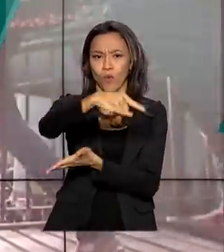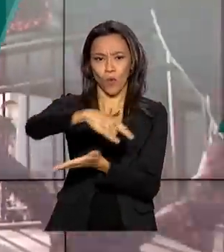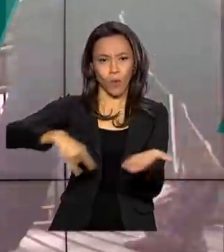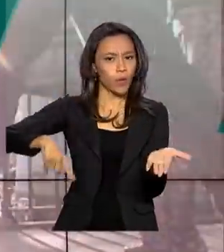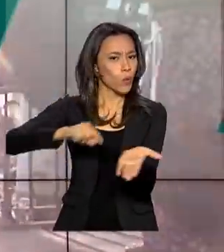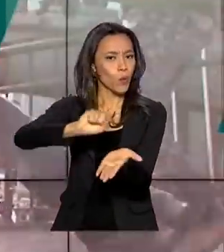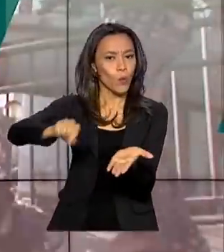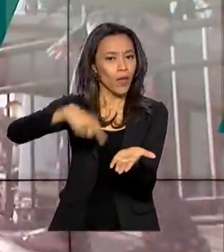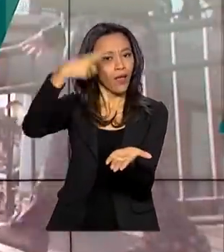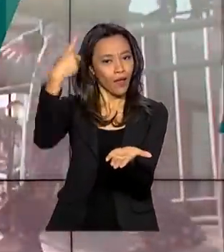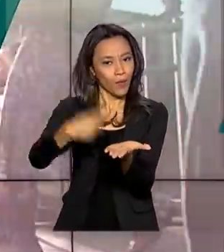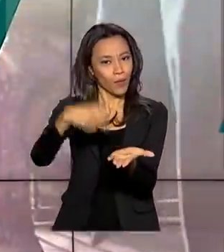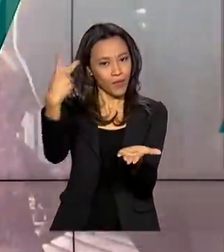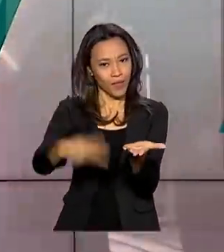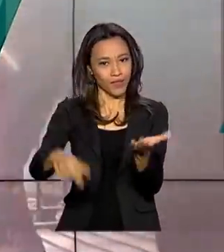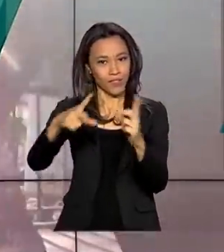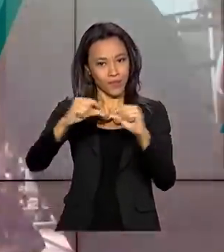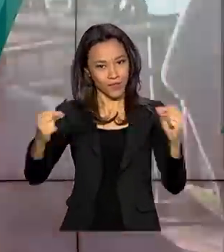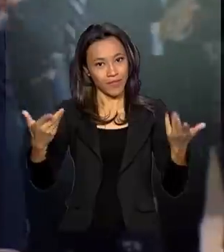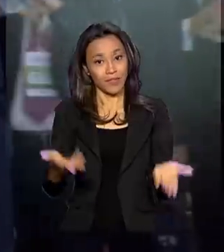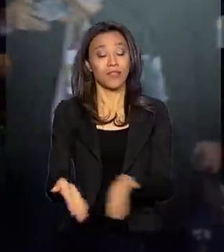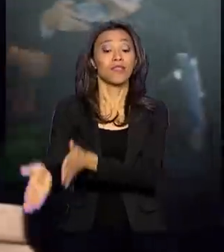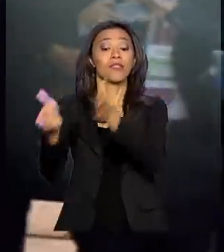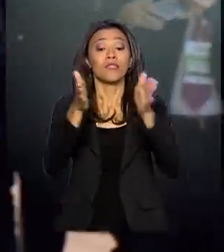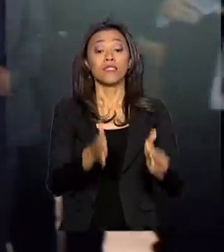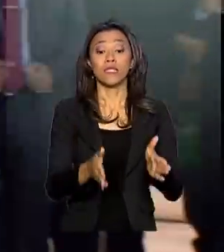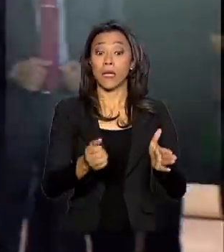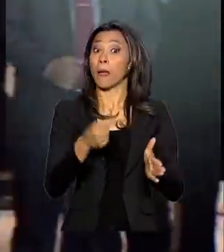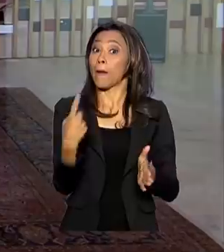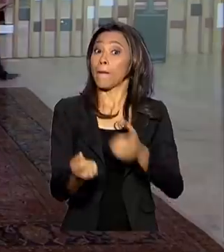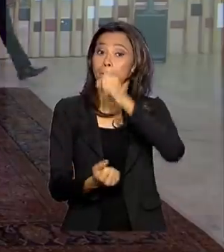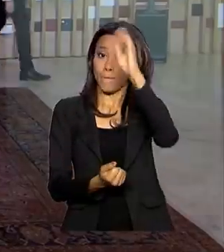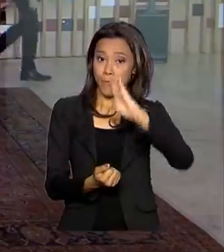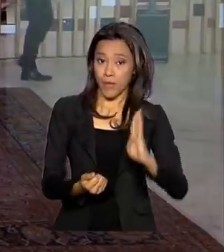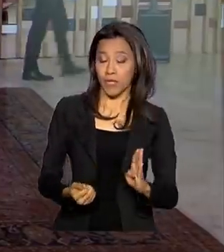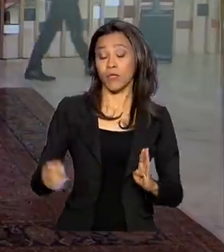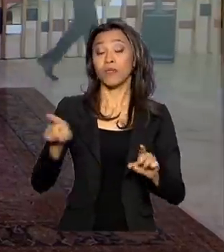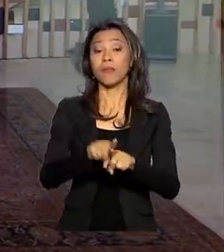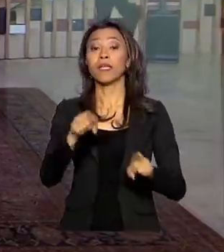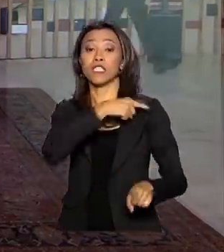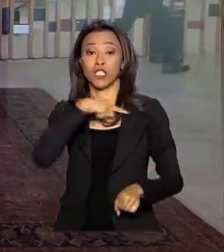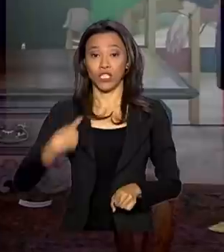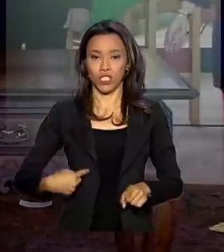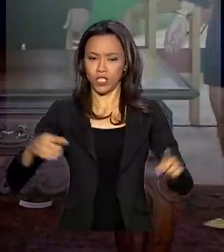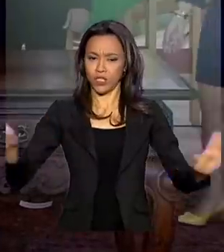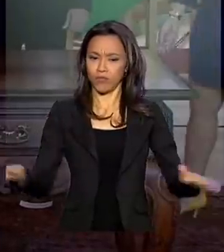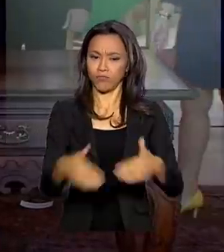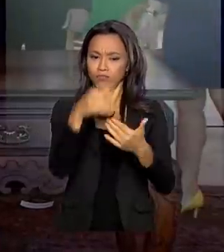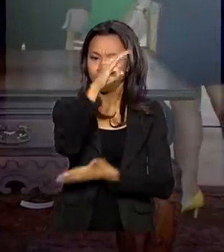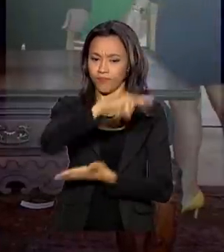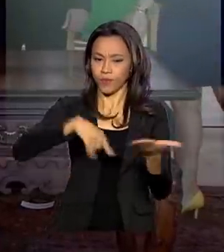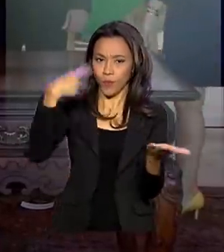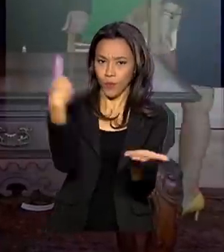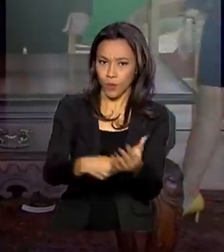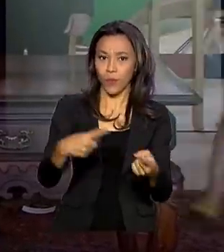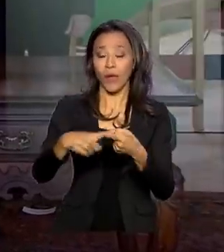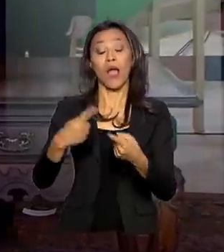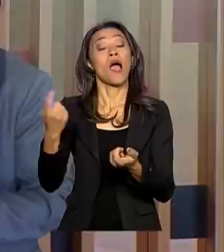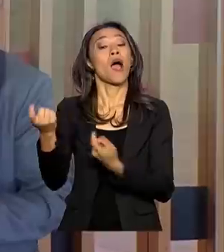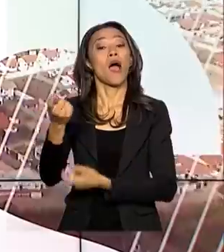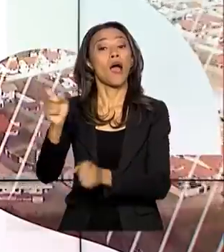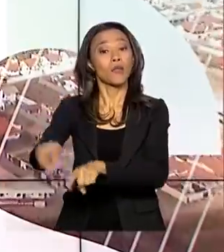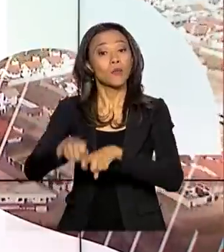de brasília e veja também brasil e china fecha um acordo nas áreas de agricultura economia e